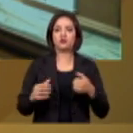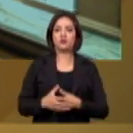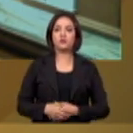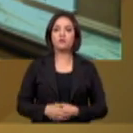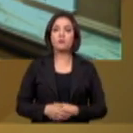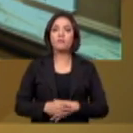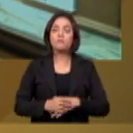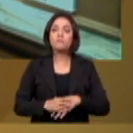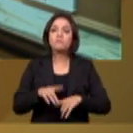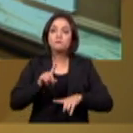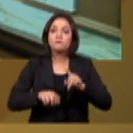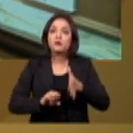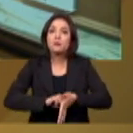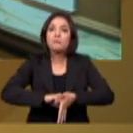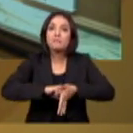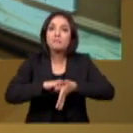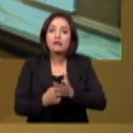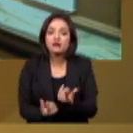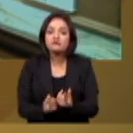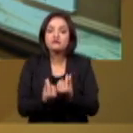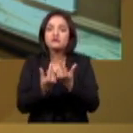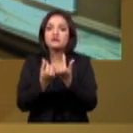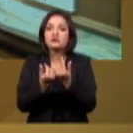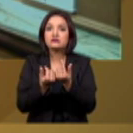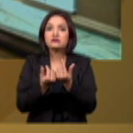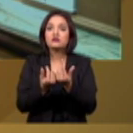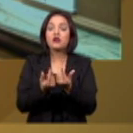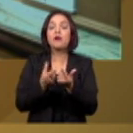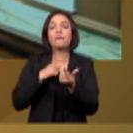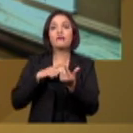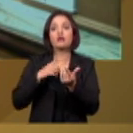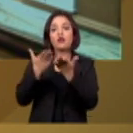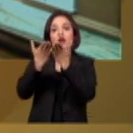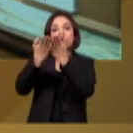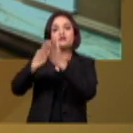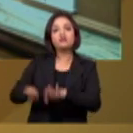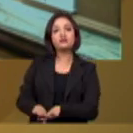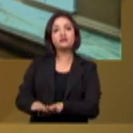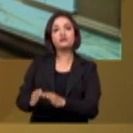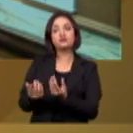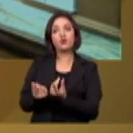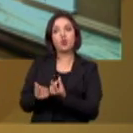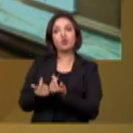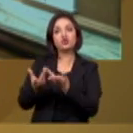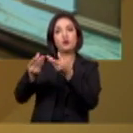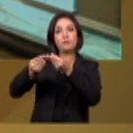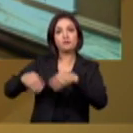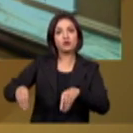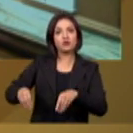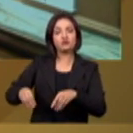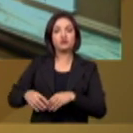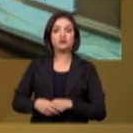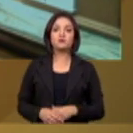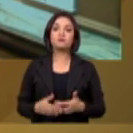considerados bastante para garantir o ressarcimento dos danos ea pra são